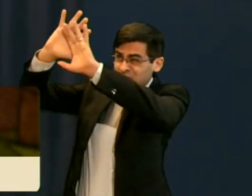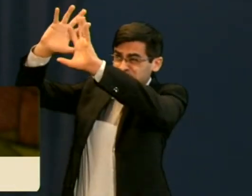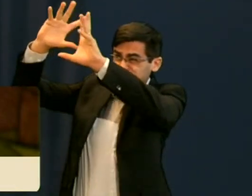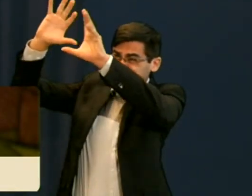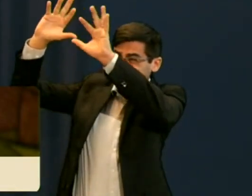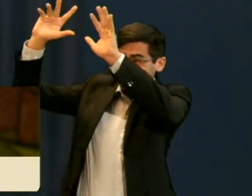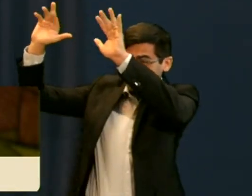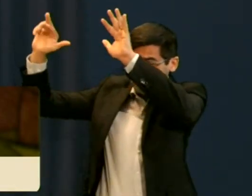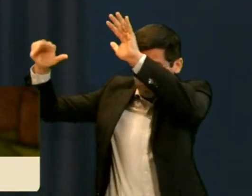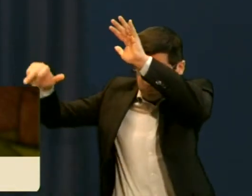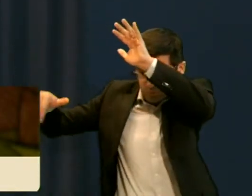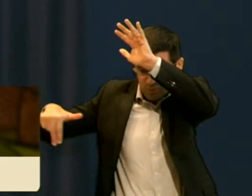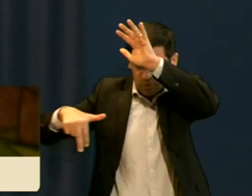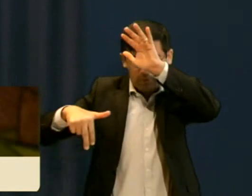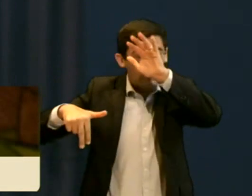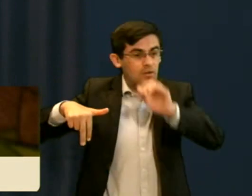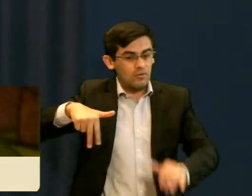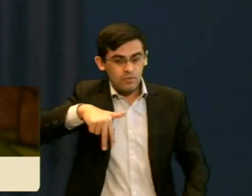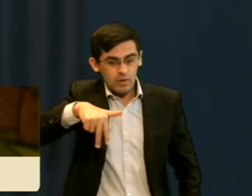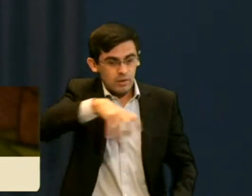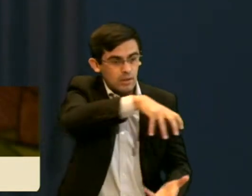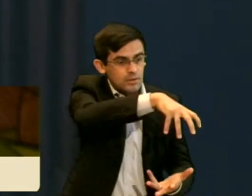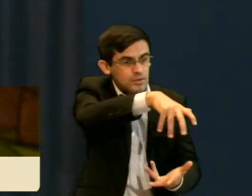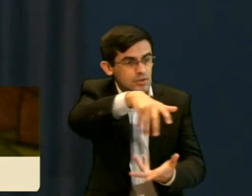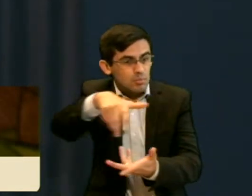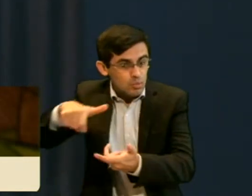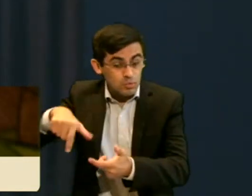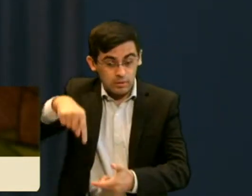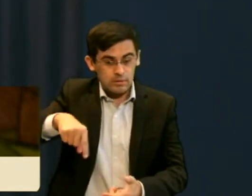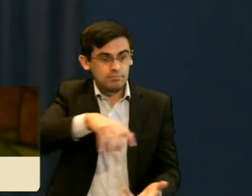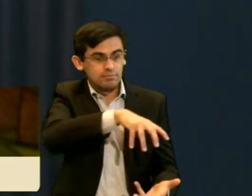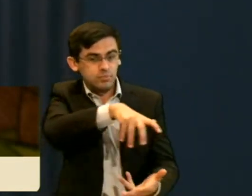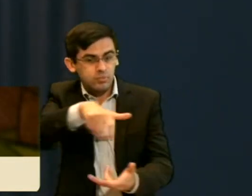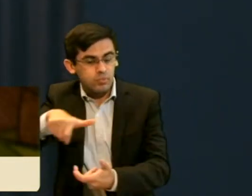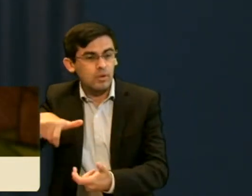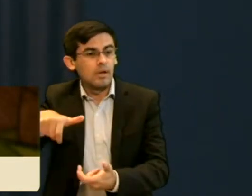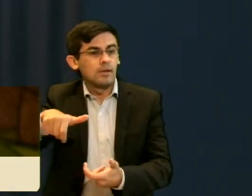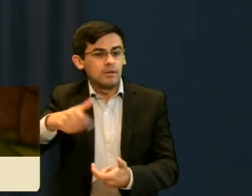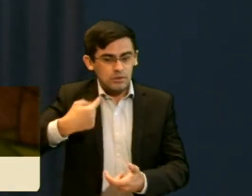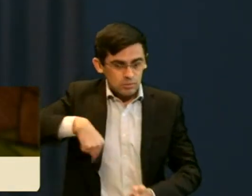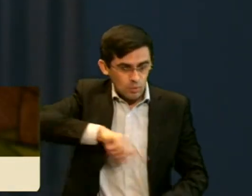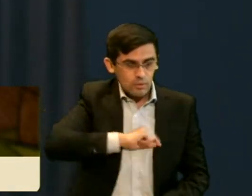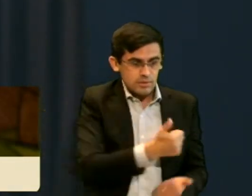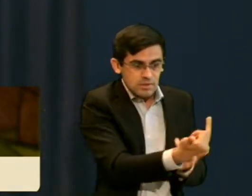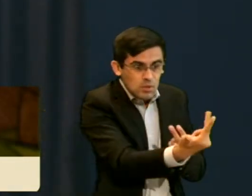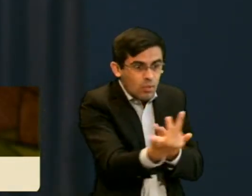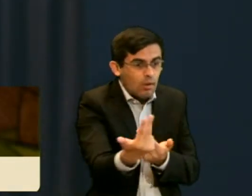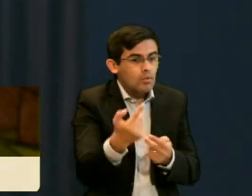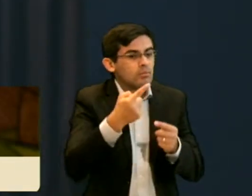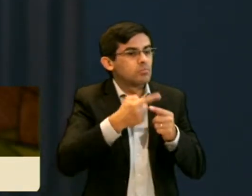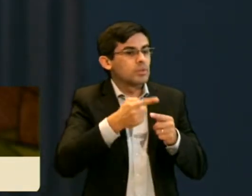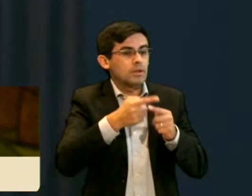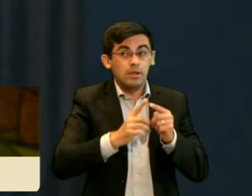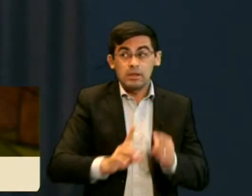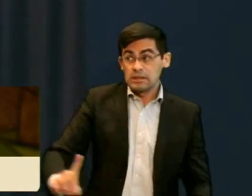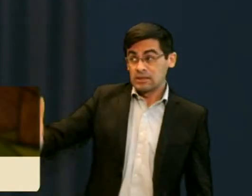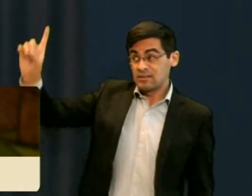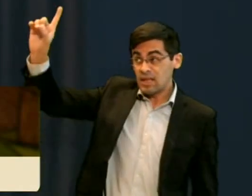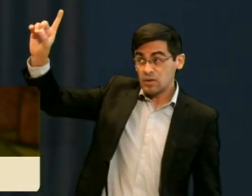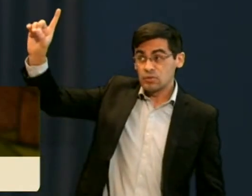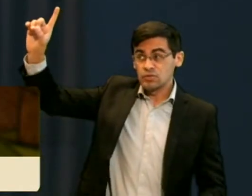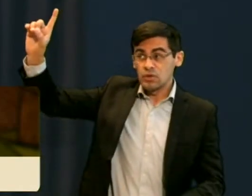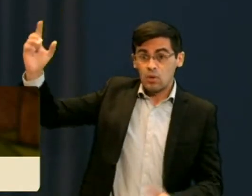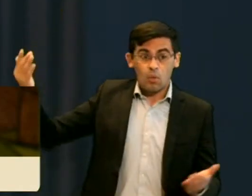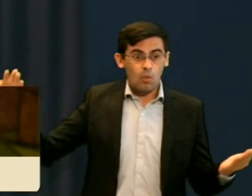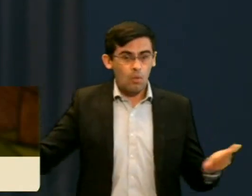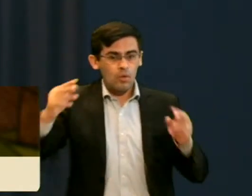gente, ele desceu do trono, ele habitou entre nós, ele se fez como nós, porque Deus se inclina